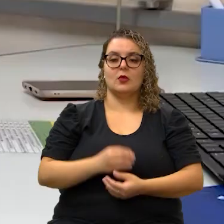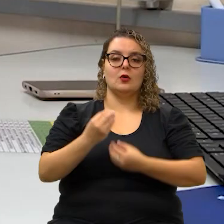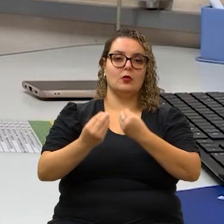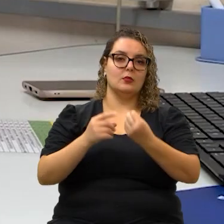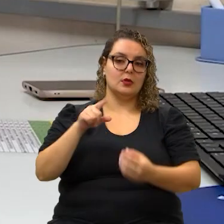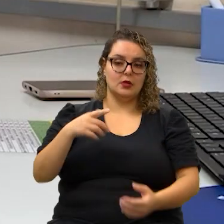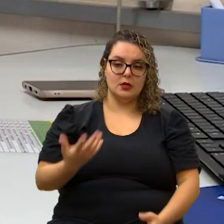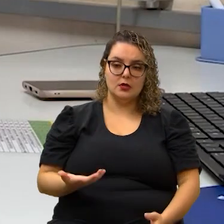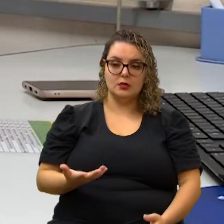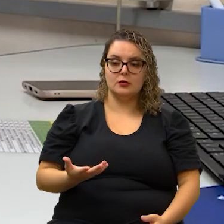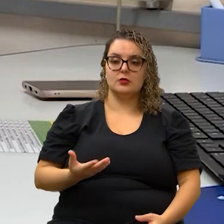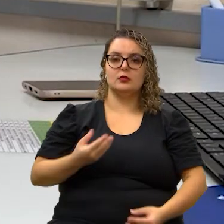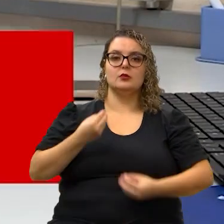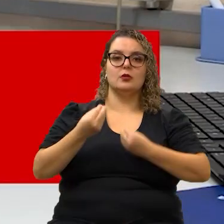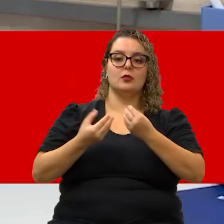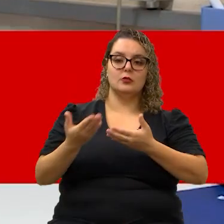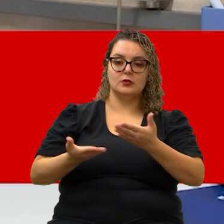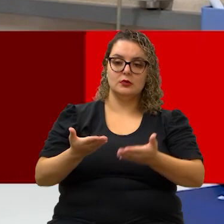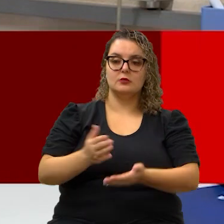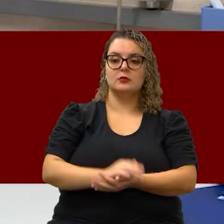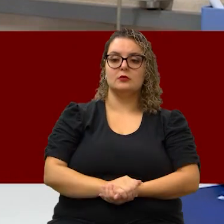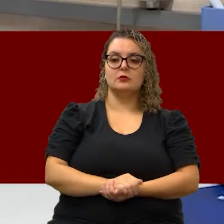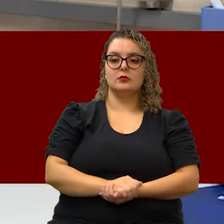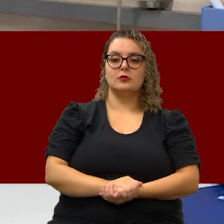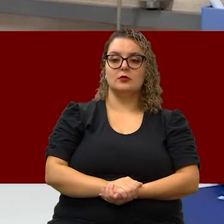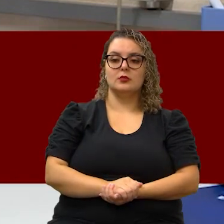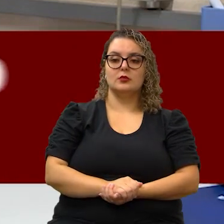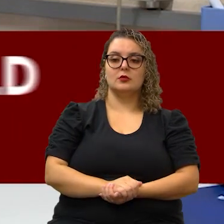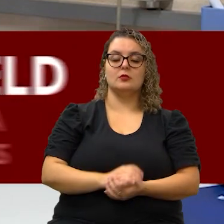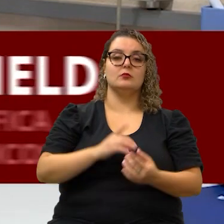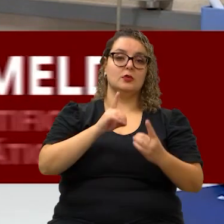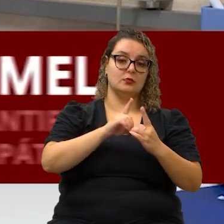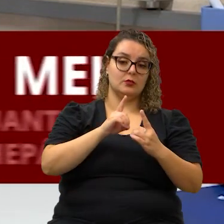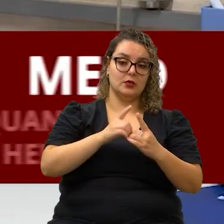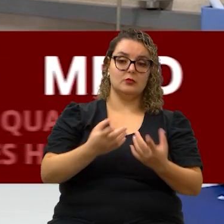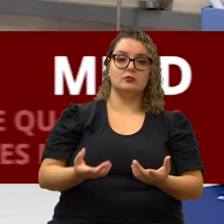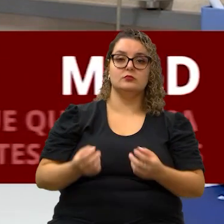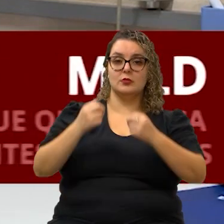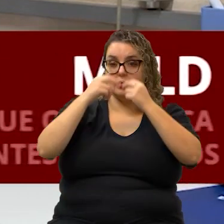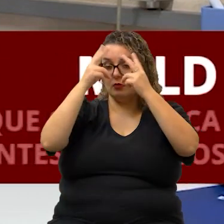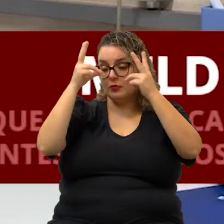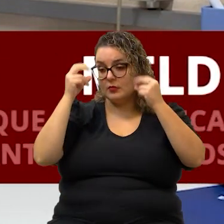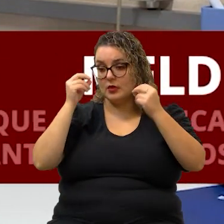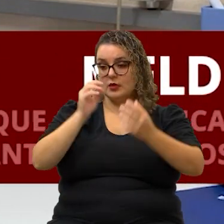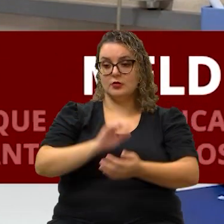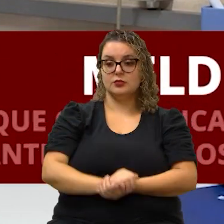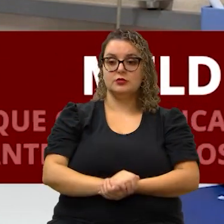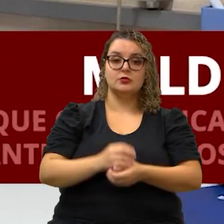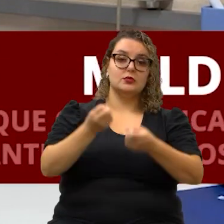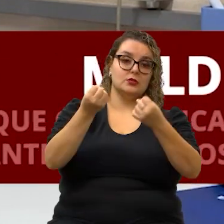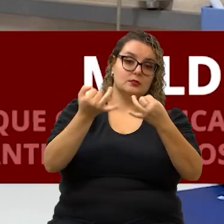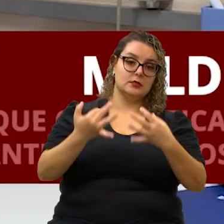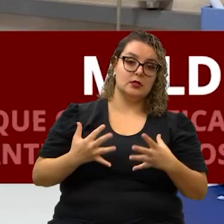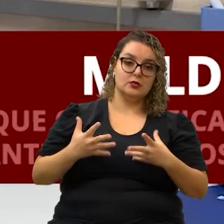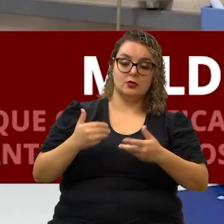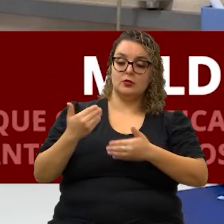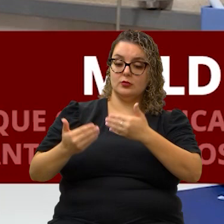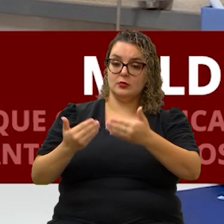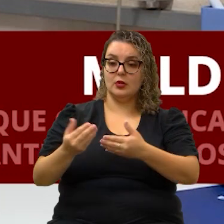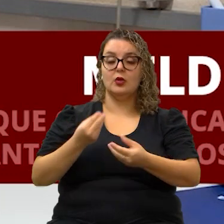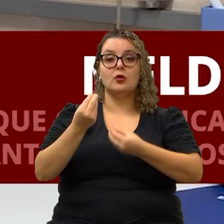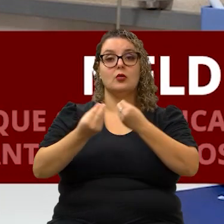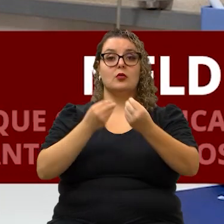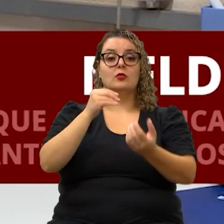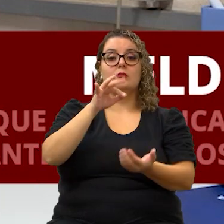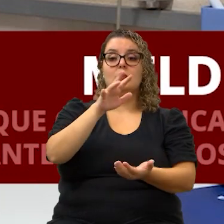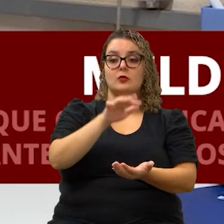tratamento. Vai passar aqui em consulta com nós da enfermagem, né? Então a gente vai explicar todo o processo, como que é essa inscrição em lista,